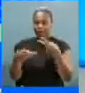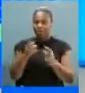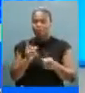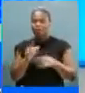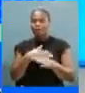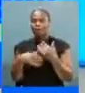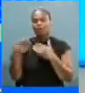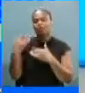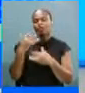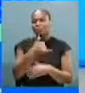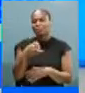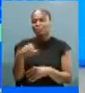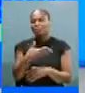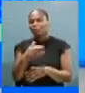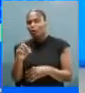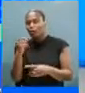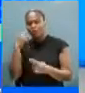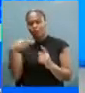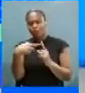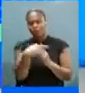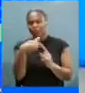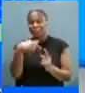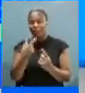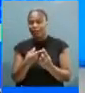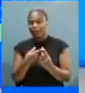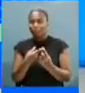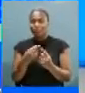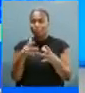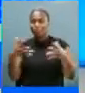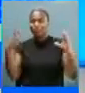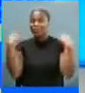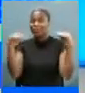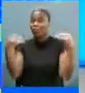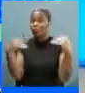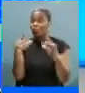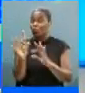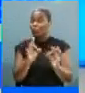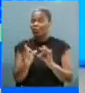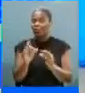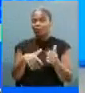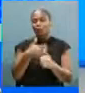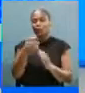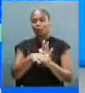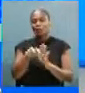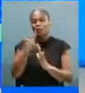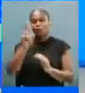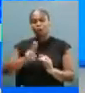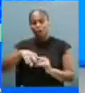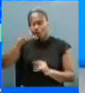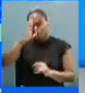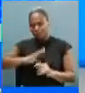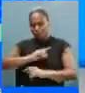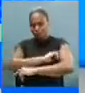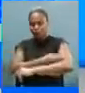que foi feito em 2018 e perspectivar este ano. Aumento dos treinos operacionais, melhoria das condições das unidades militares